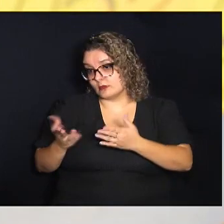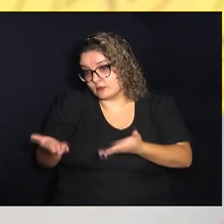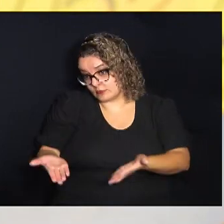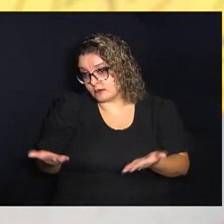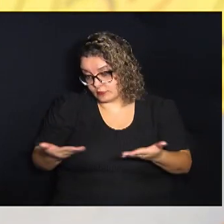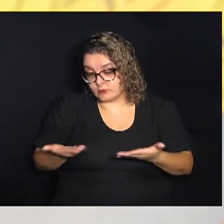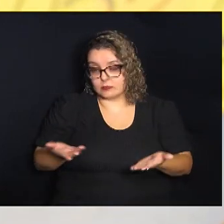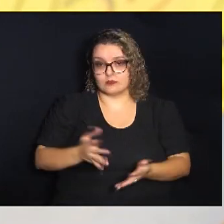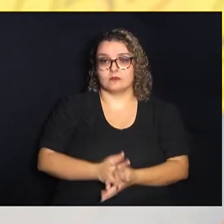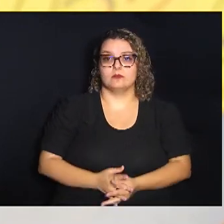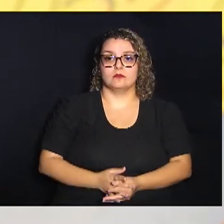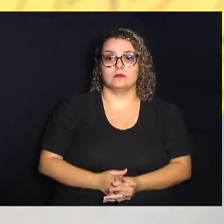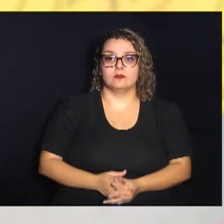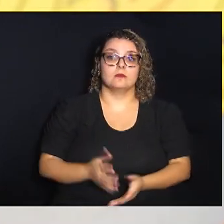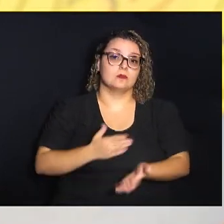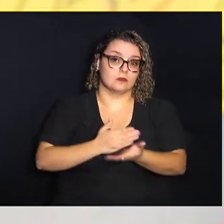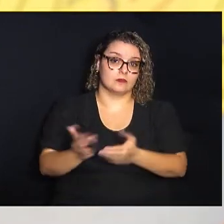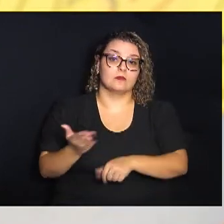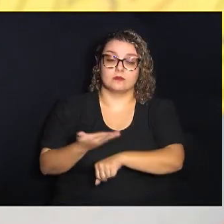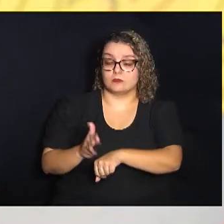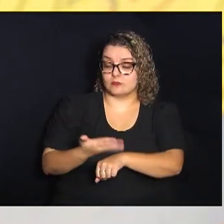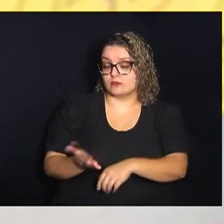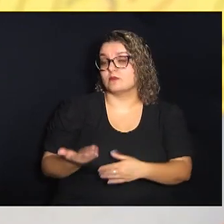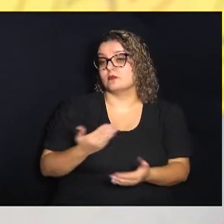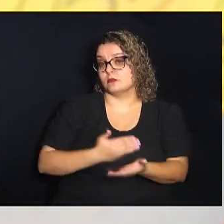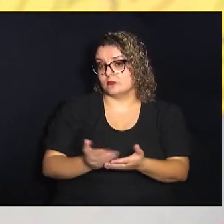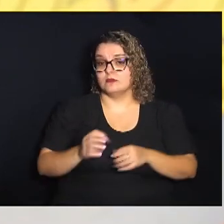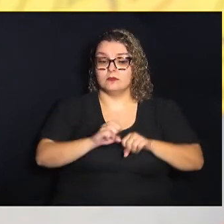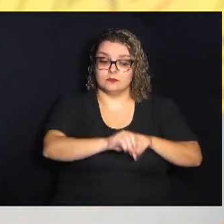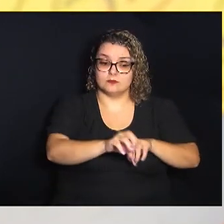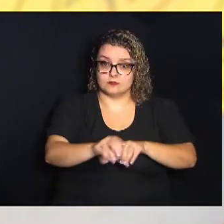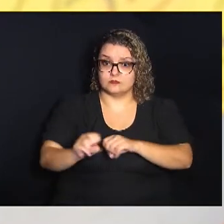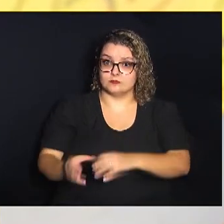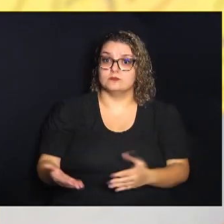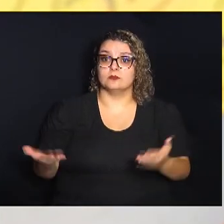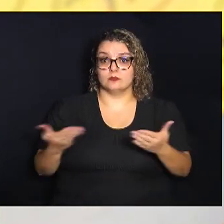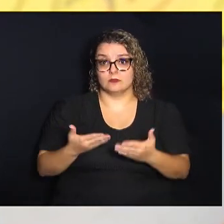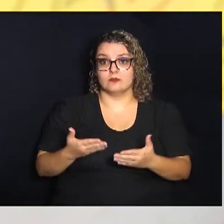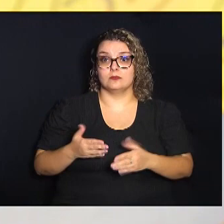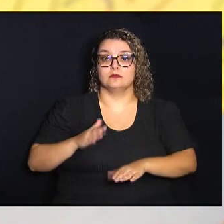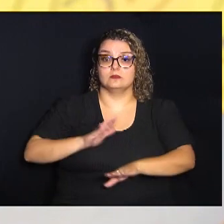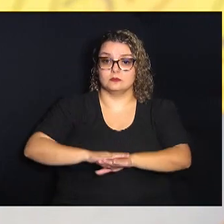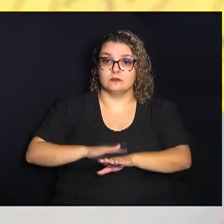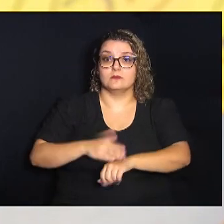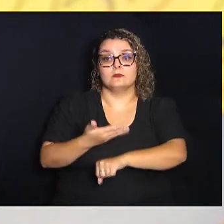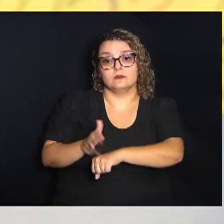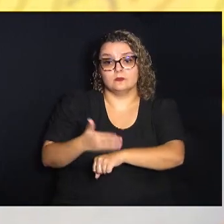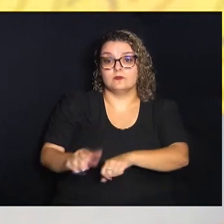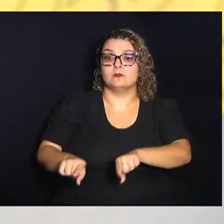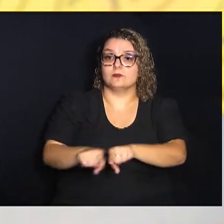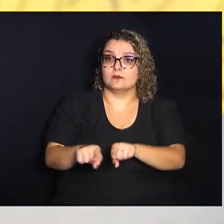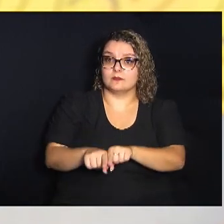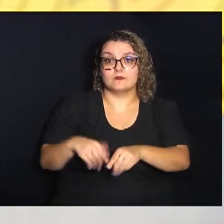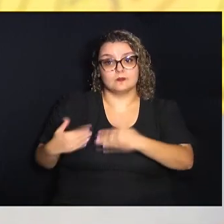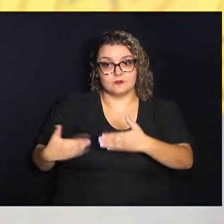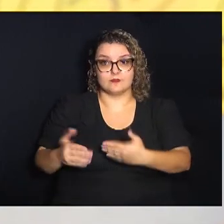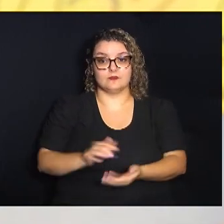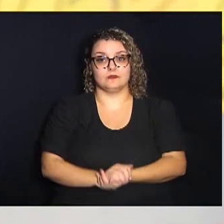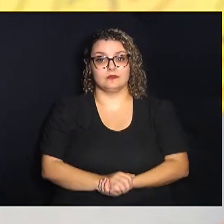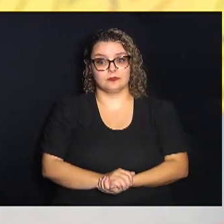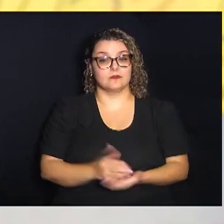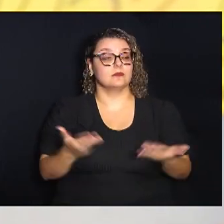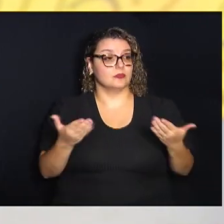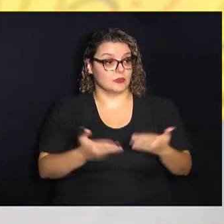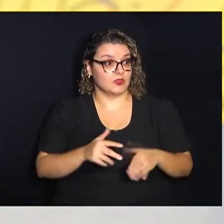Então peguei, comecei a praticar, comecei a ensinar, hoje já estou atuando como treinador também e assim segue. E hoje em dia